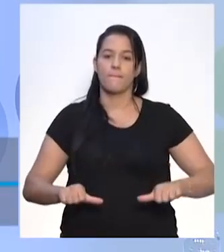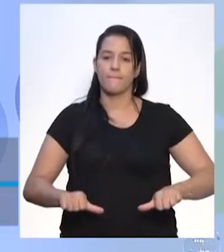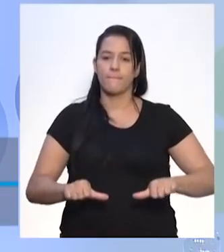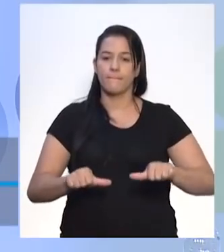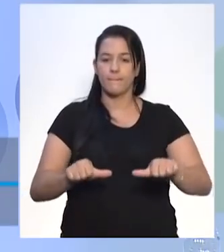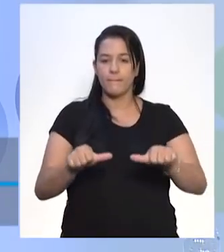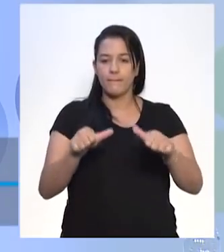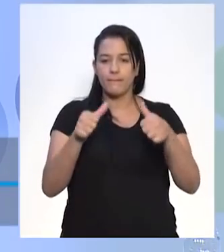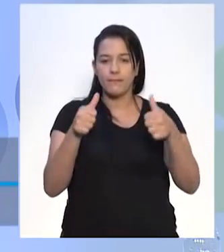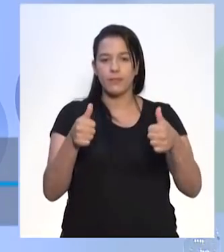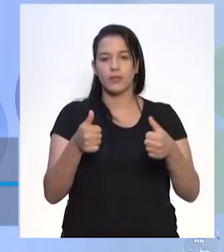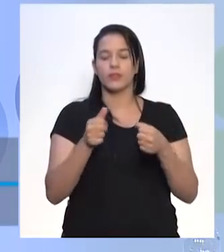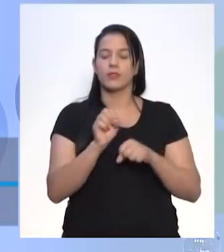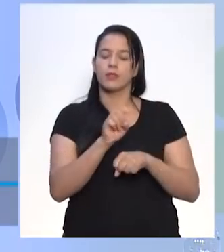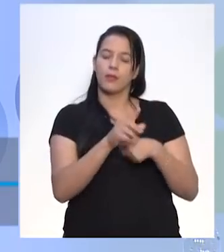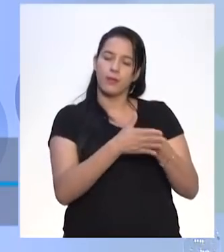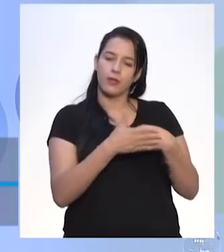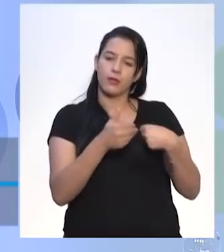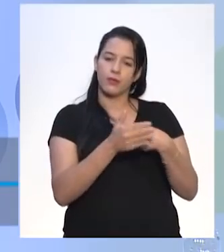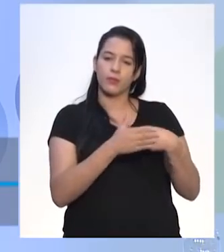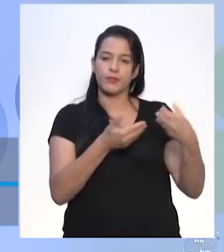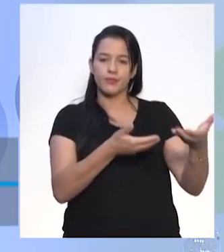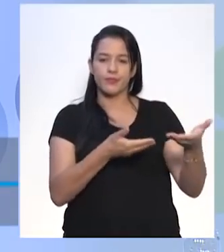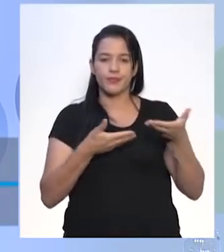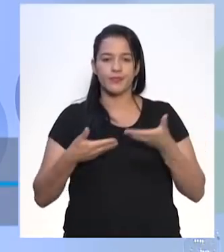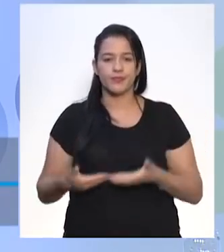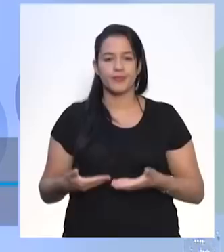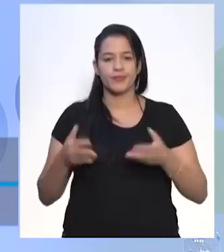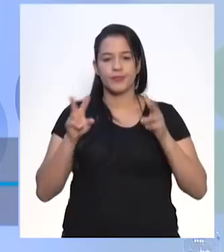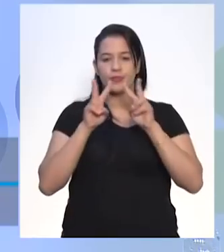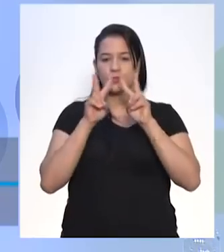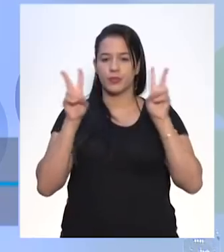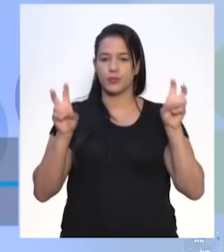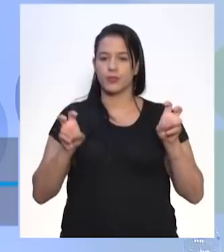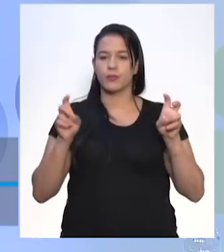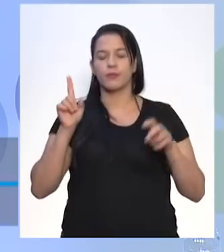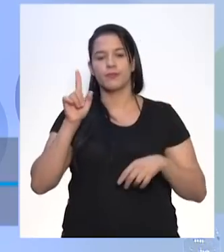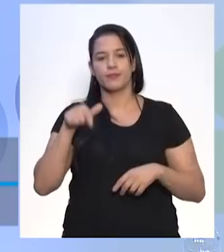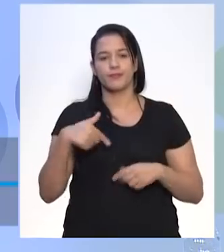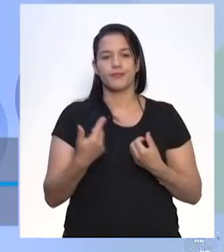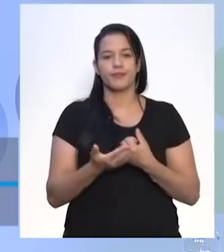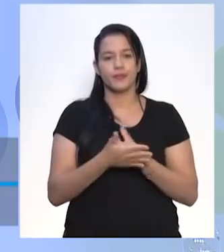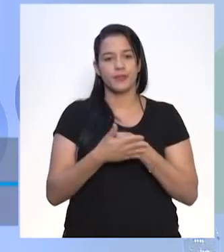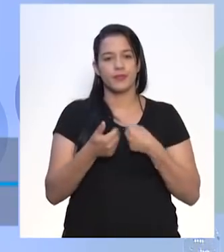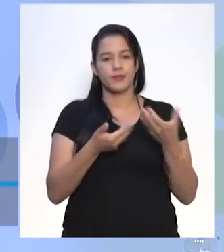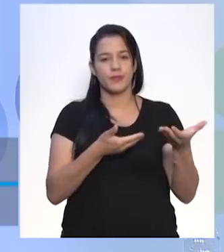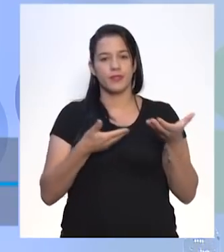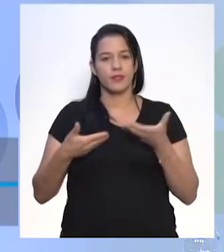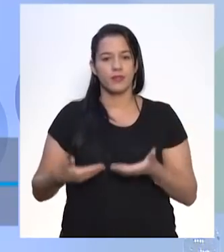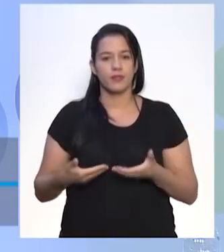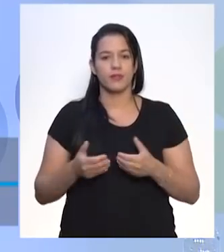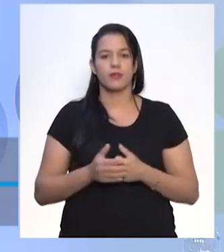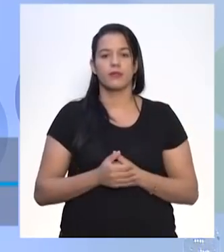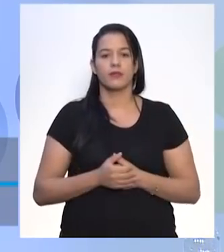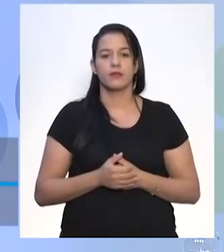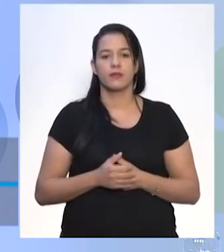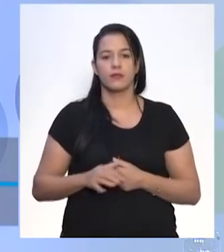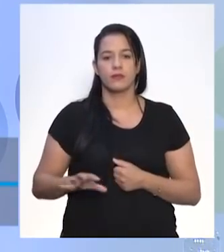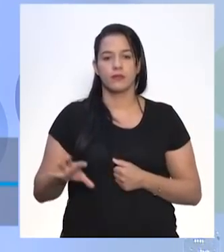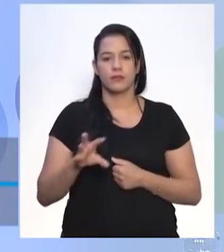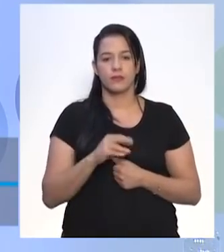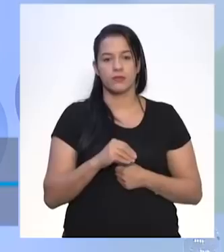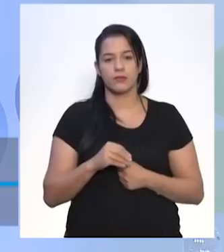mais acolhedores, já que o tema da nossa aula hoje é o acolhimento. Eu desejo